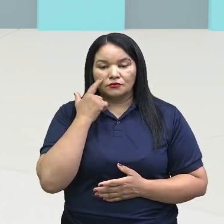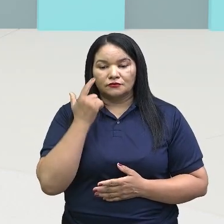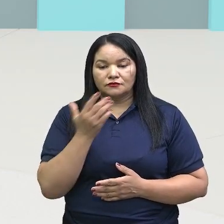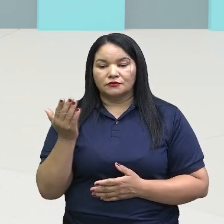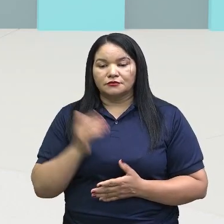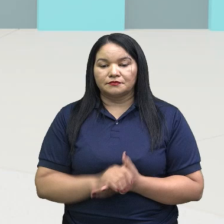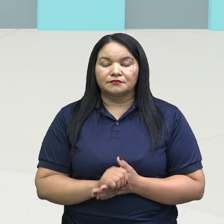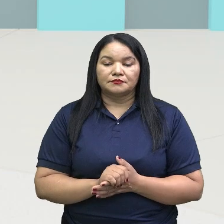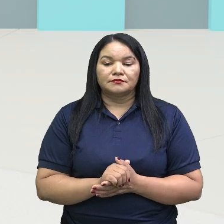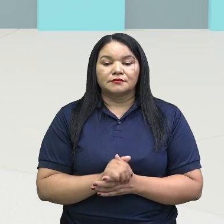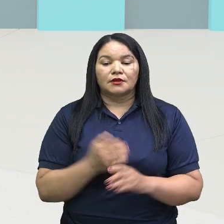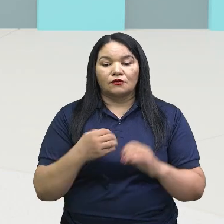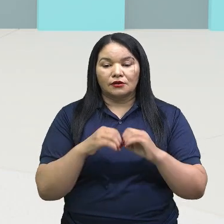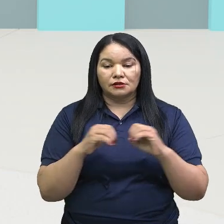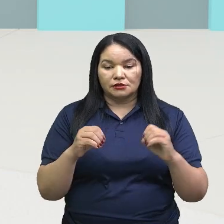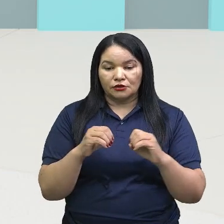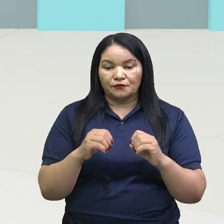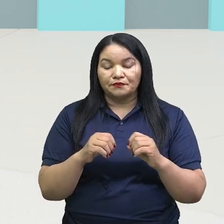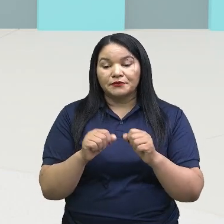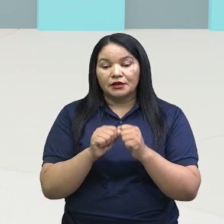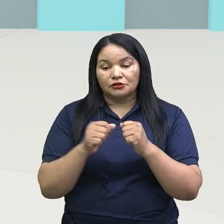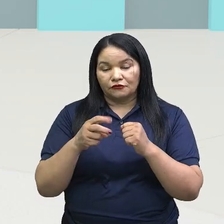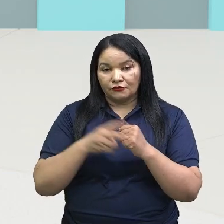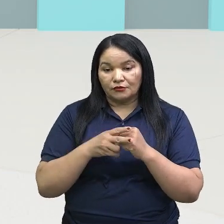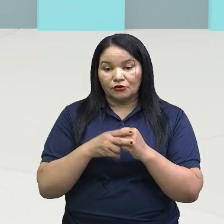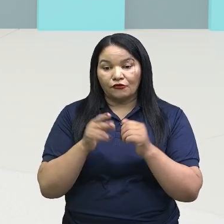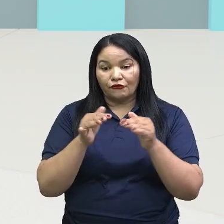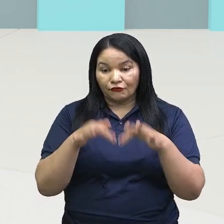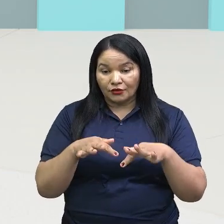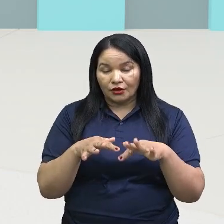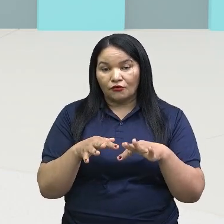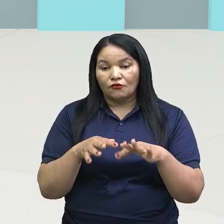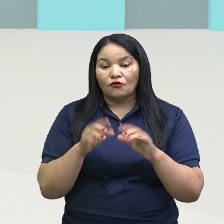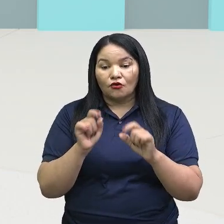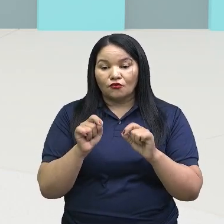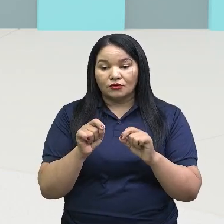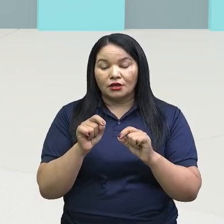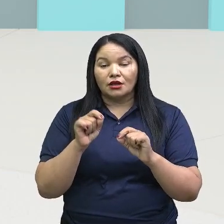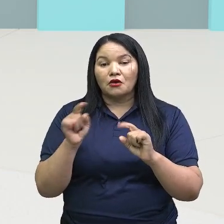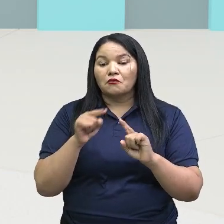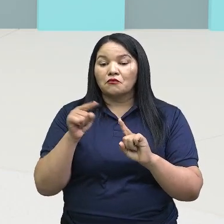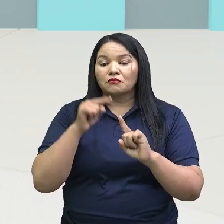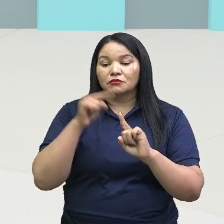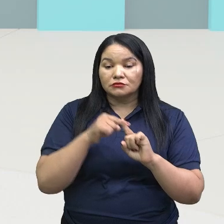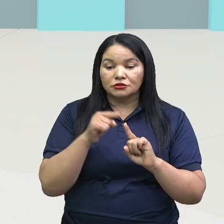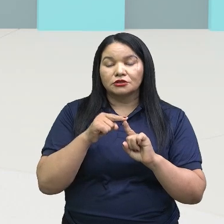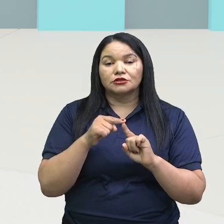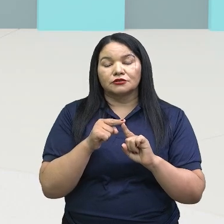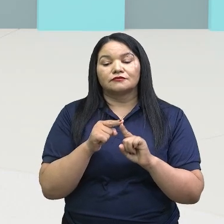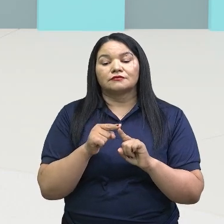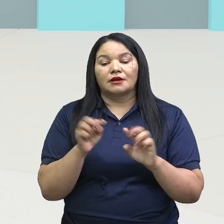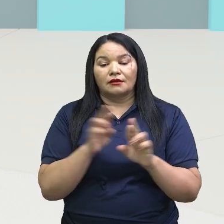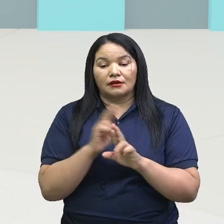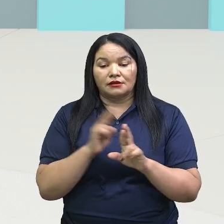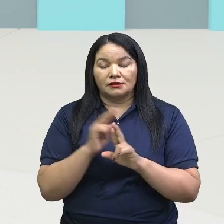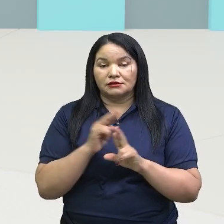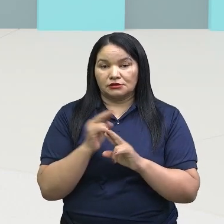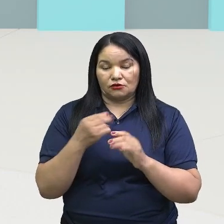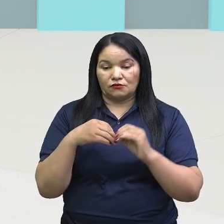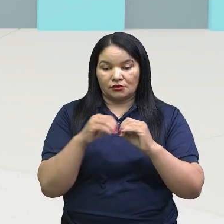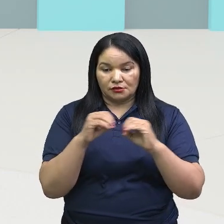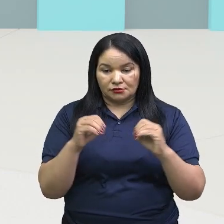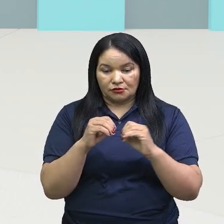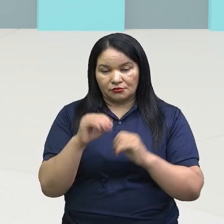oração. Adverbial final, que indica o quê? Uma finalidade relativa ao fato expresso na oração